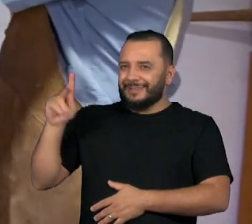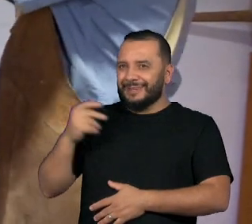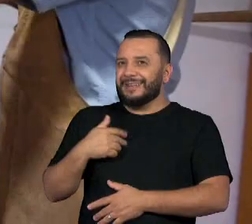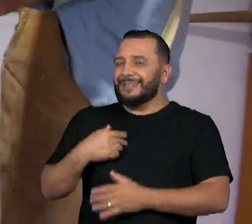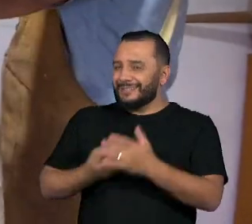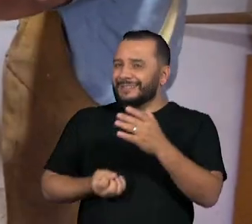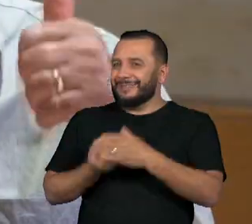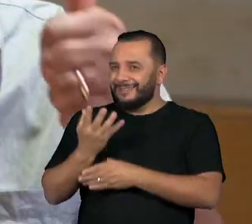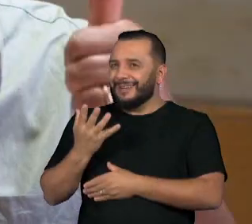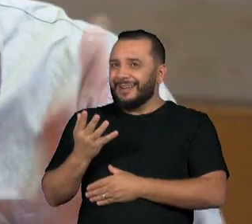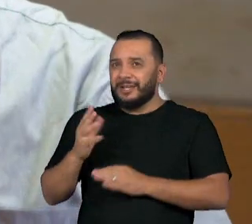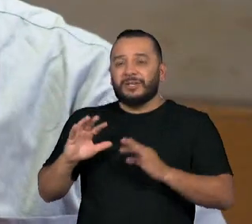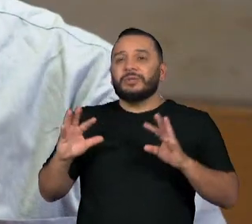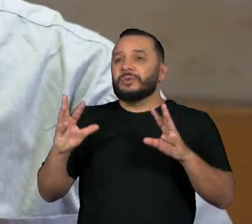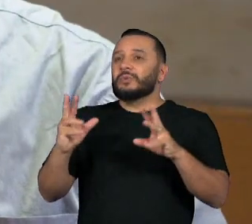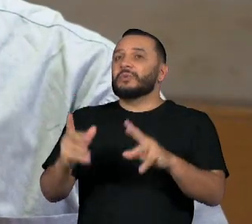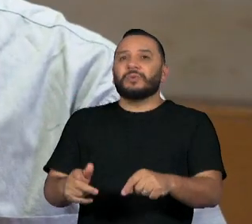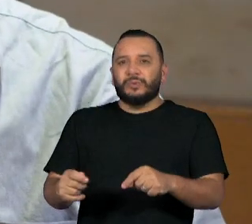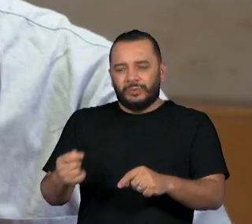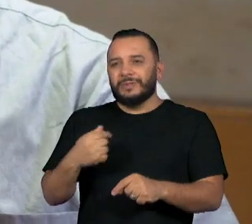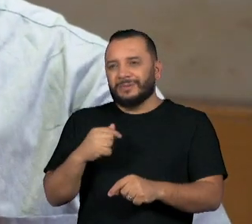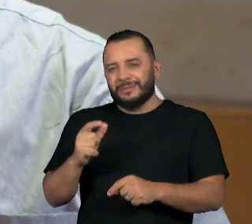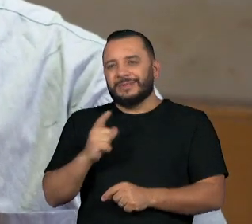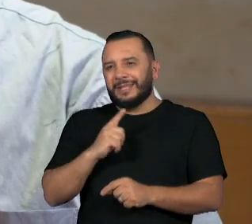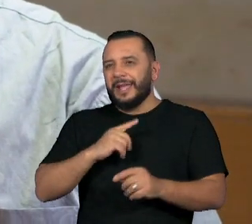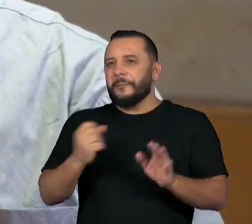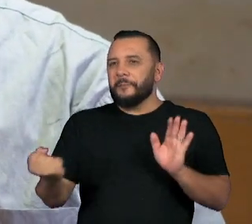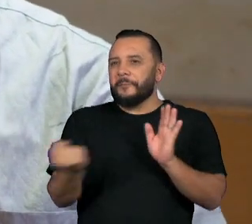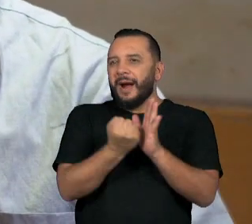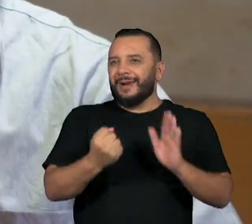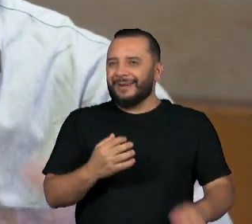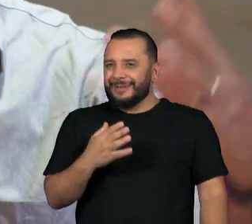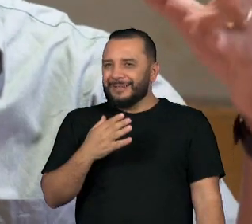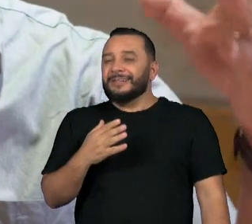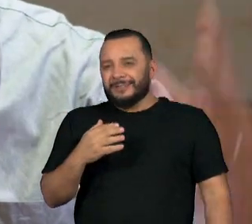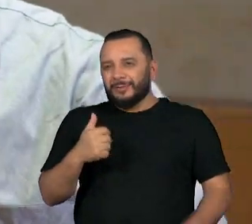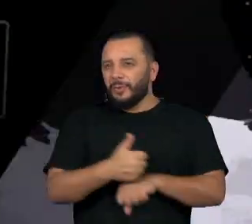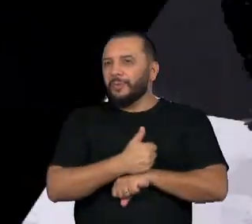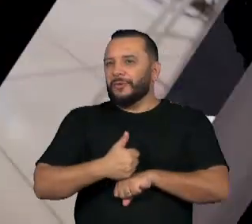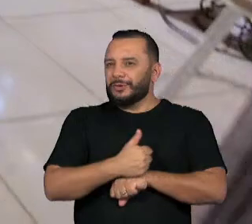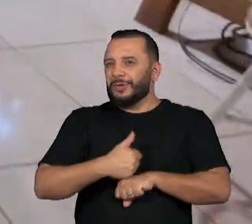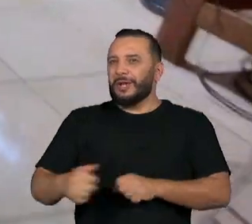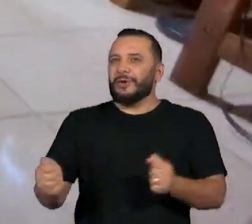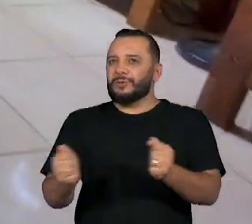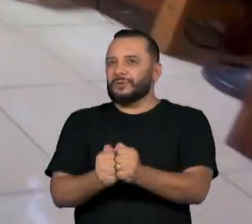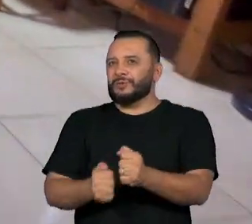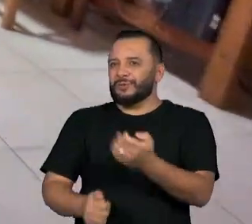Tudo isso leva a digital do luthier quando ele faz o instrumento. Vai junto.